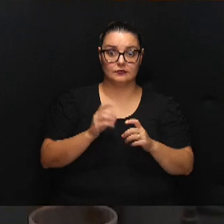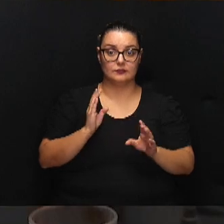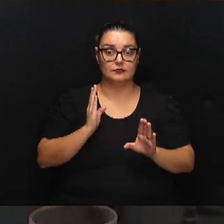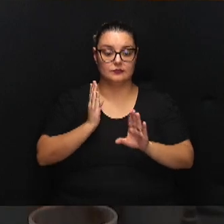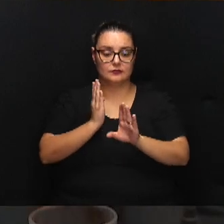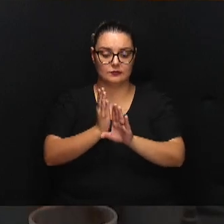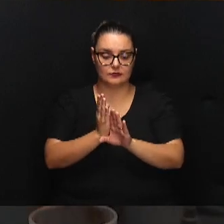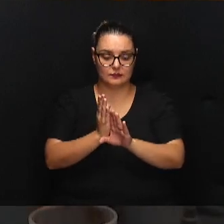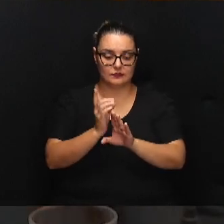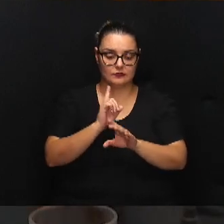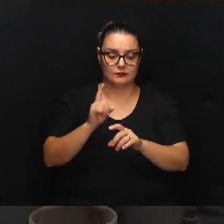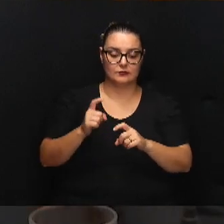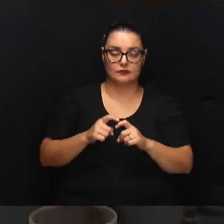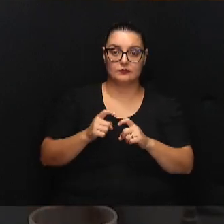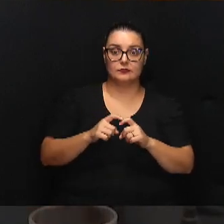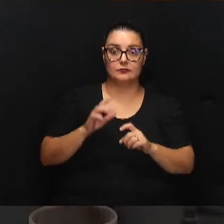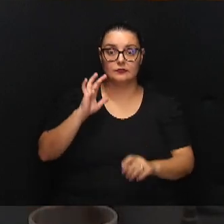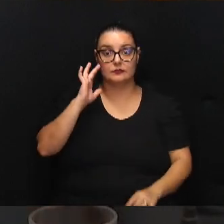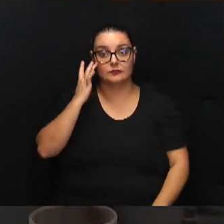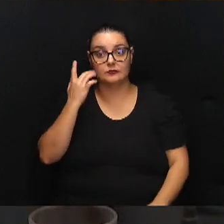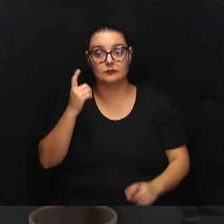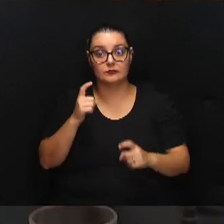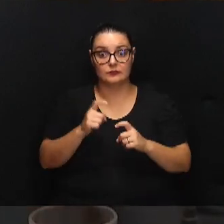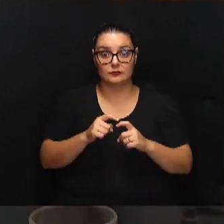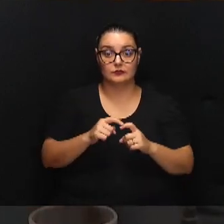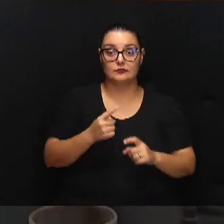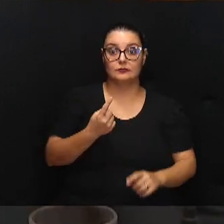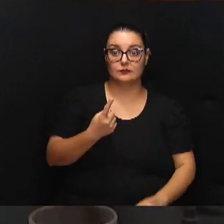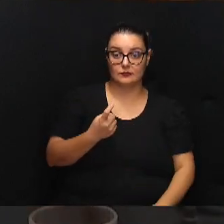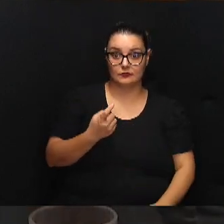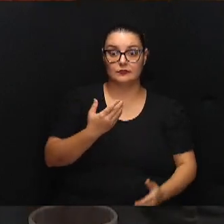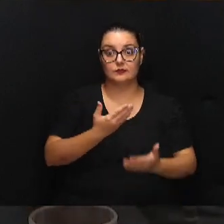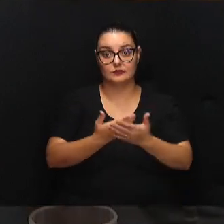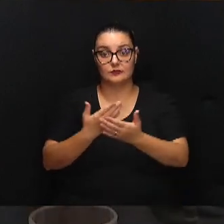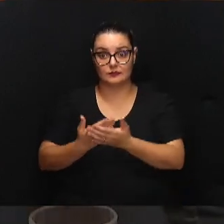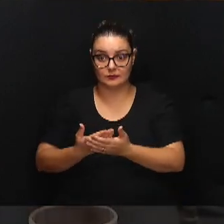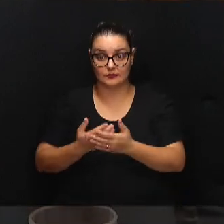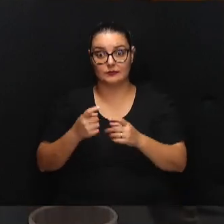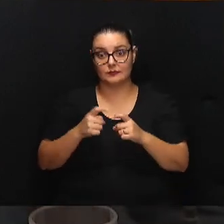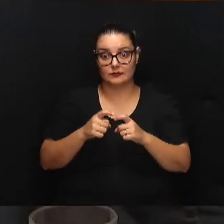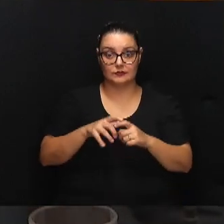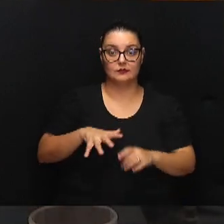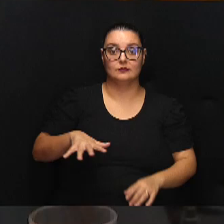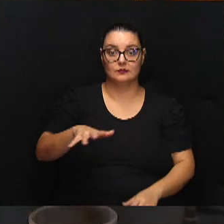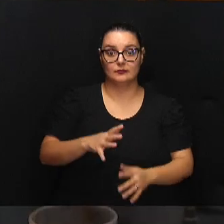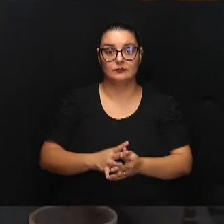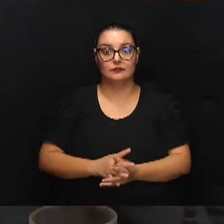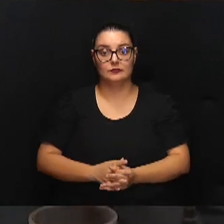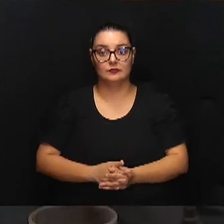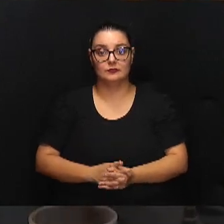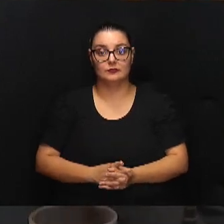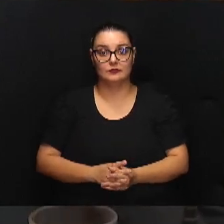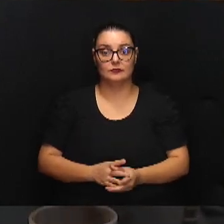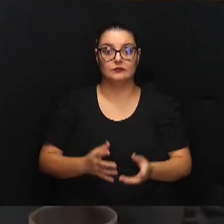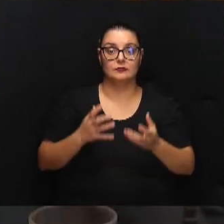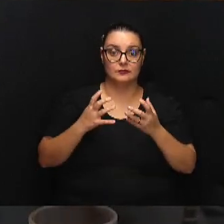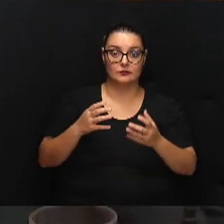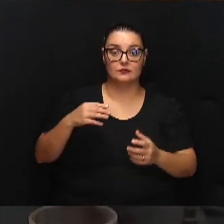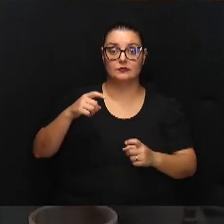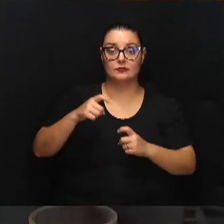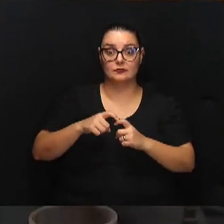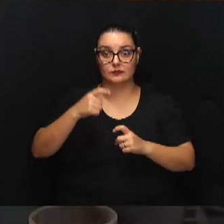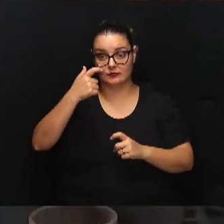não era nem médica, eu achava que médico era o único que podia estudar medicina, né, tudo. E aí eu falei, eu quero ser